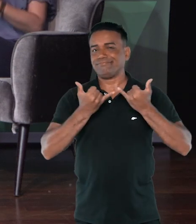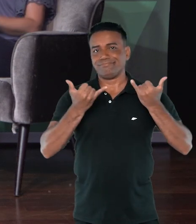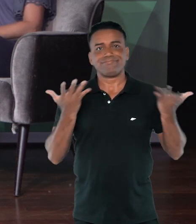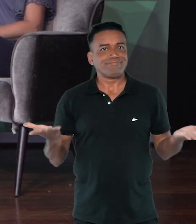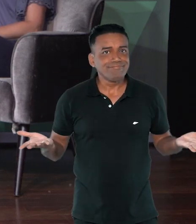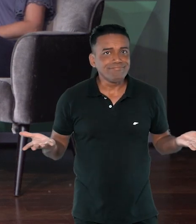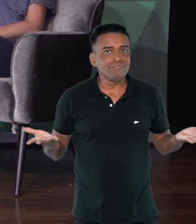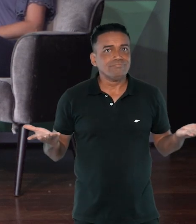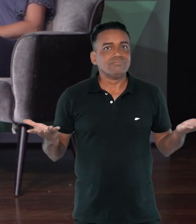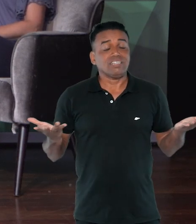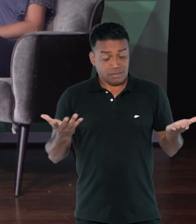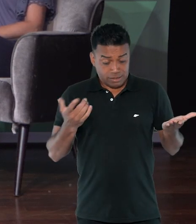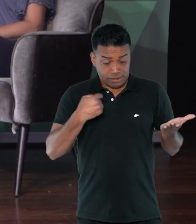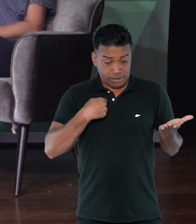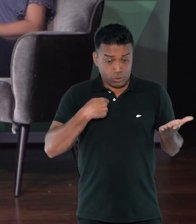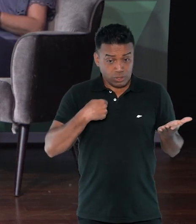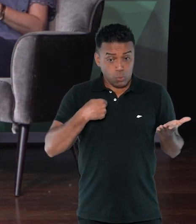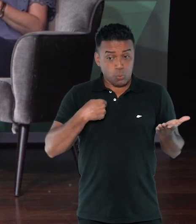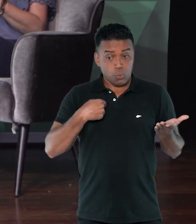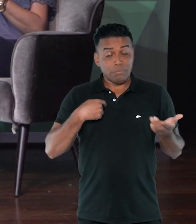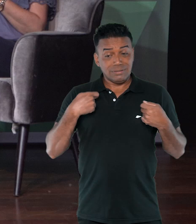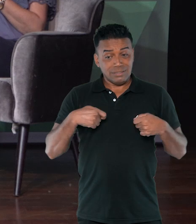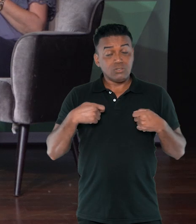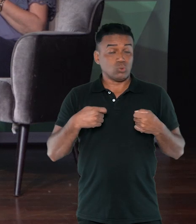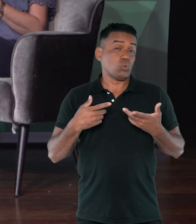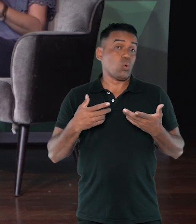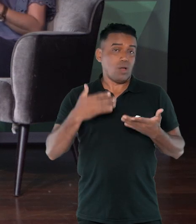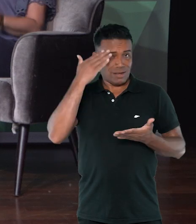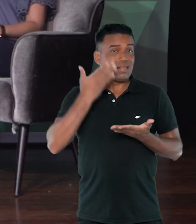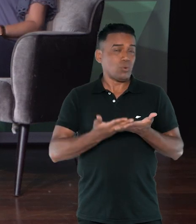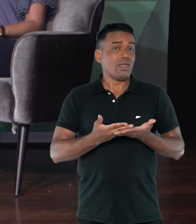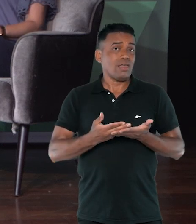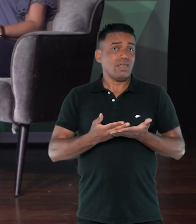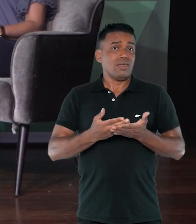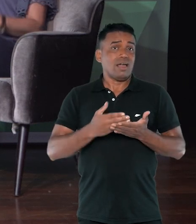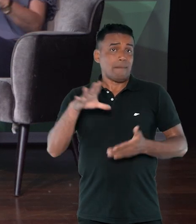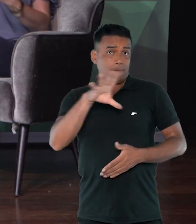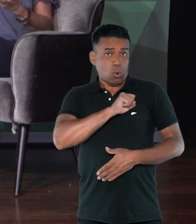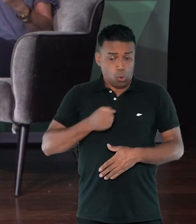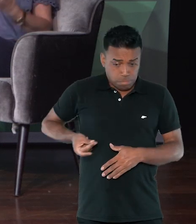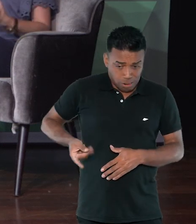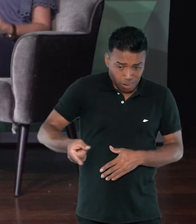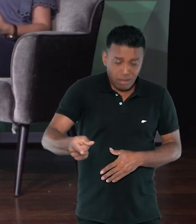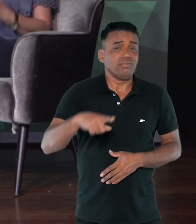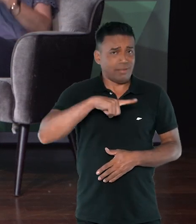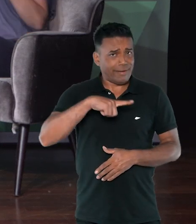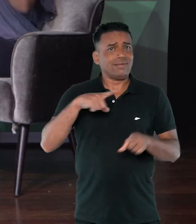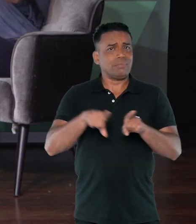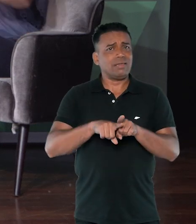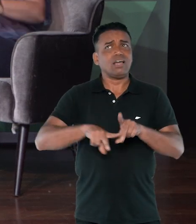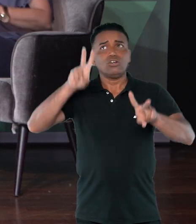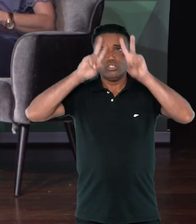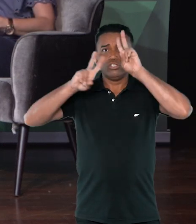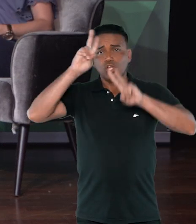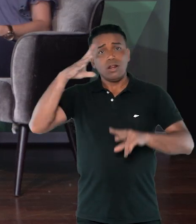o duradouro também existe, por incrível que pareça. Então, muitas vezes eu me deparei com histórias muito bonitas, não só no consultório, mas na